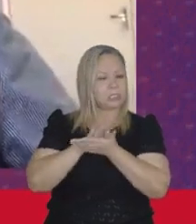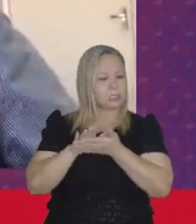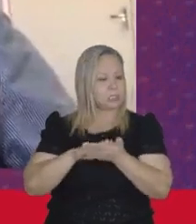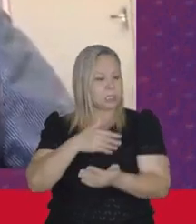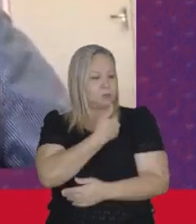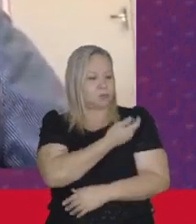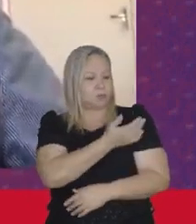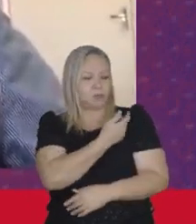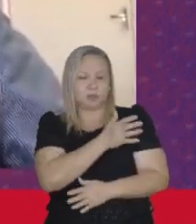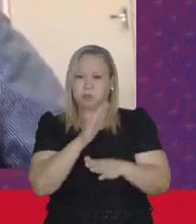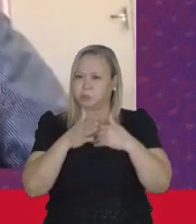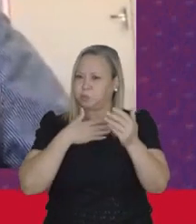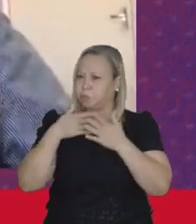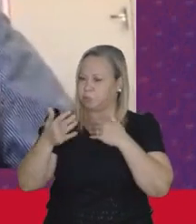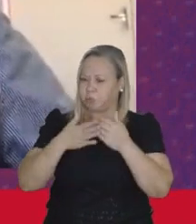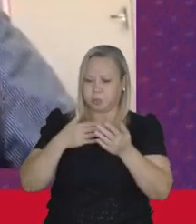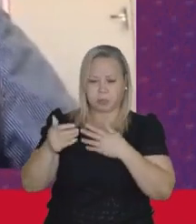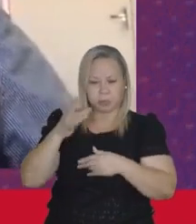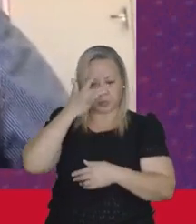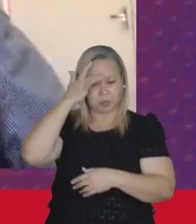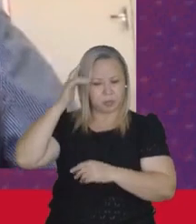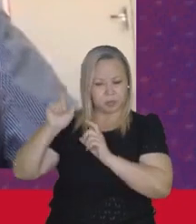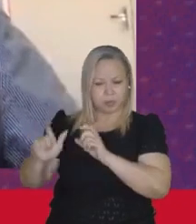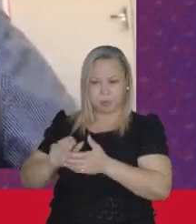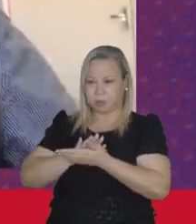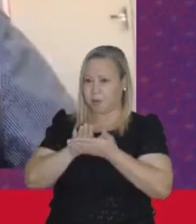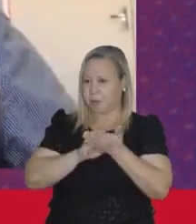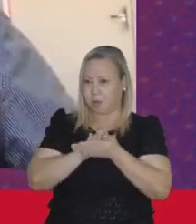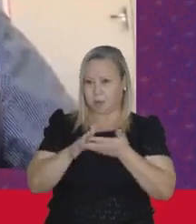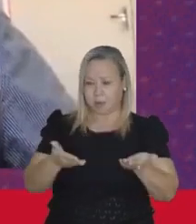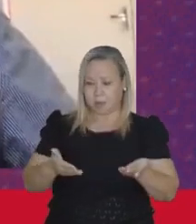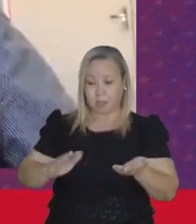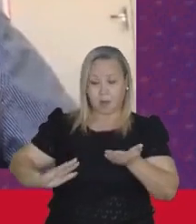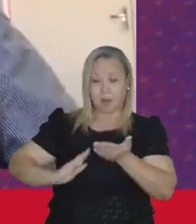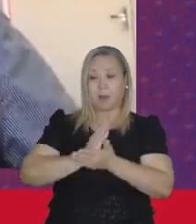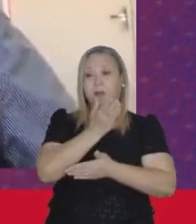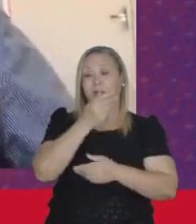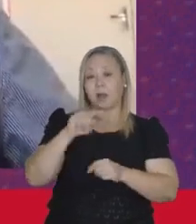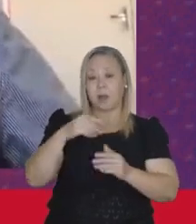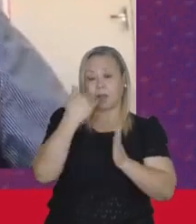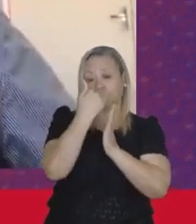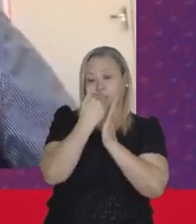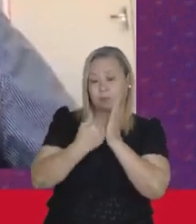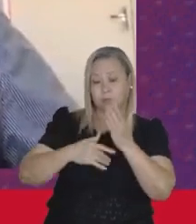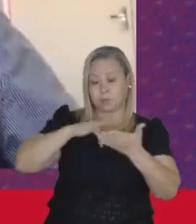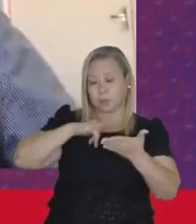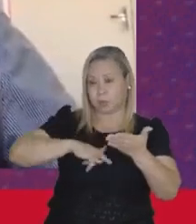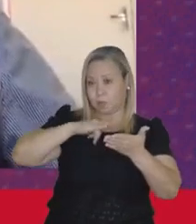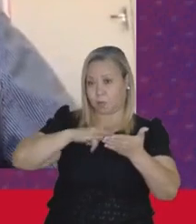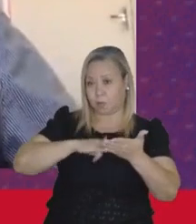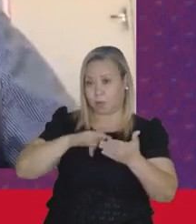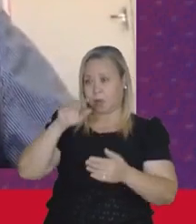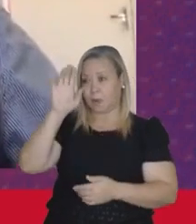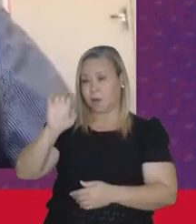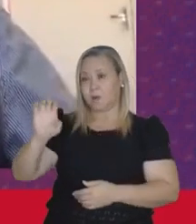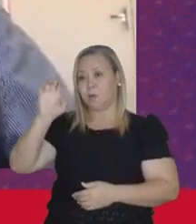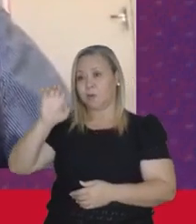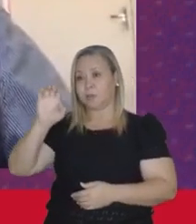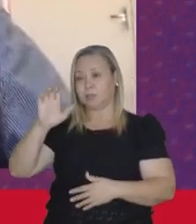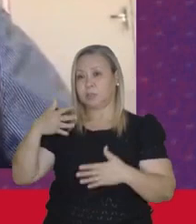distinção de qualquer espécie. Ao ratificarem esses tratados, os Estados